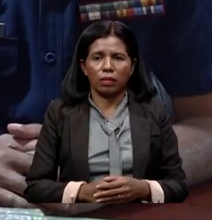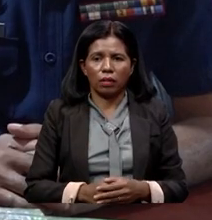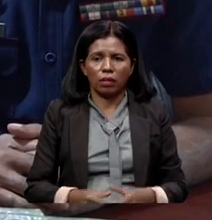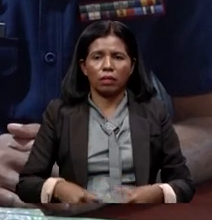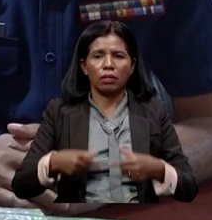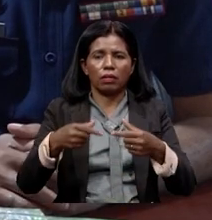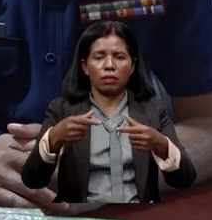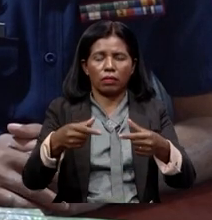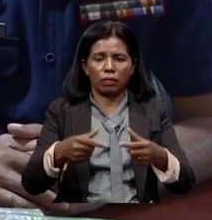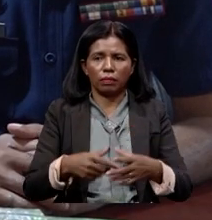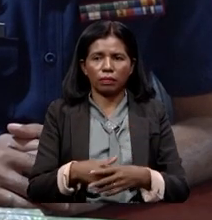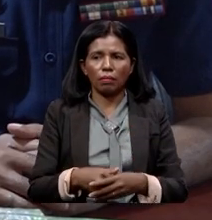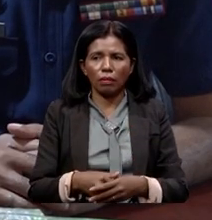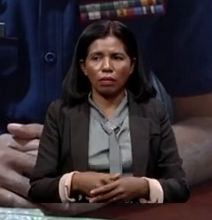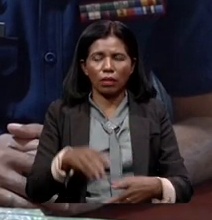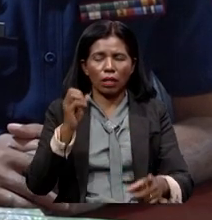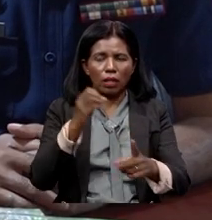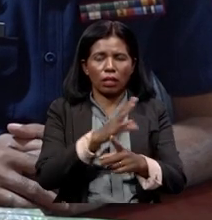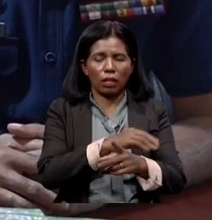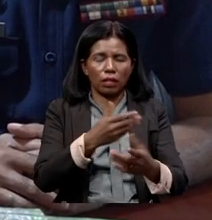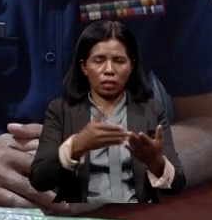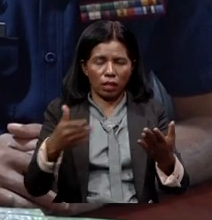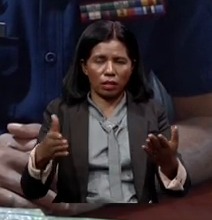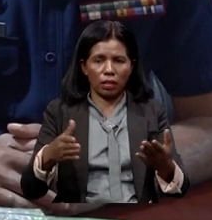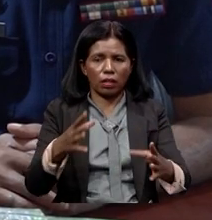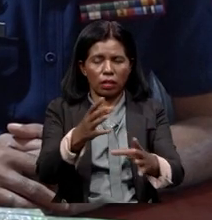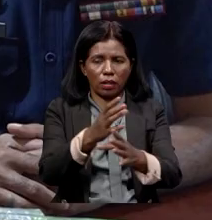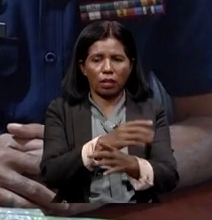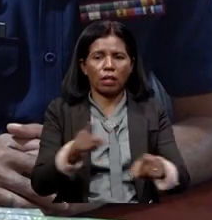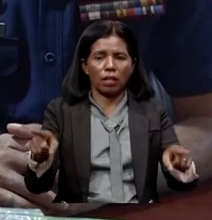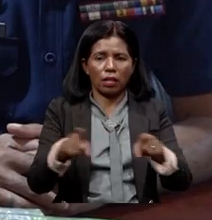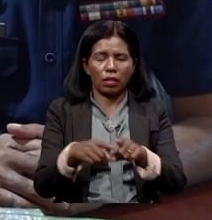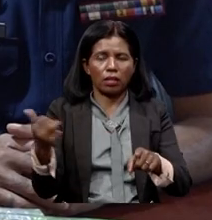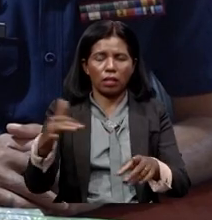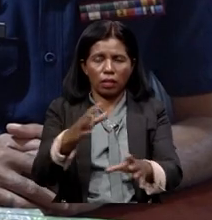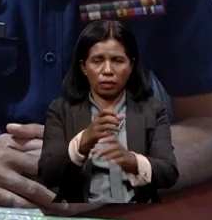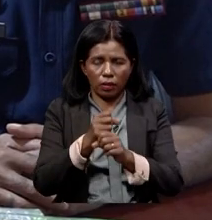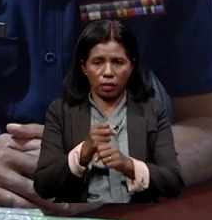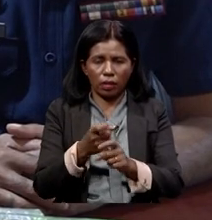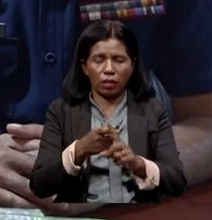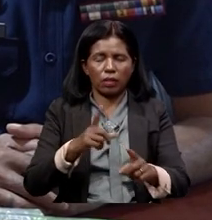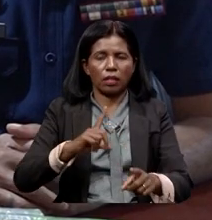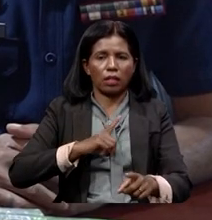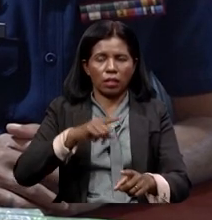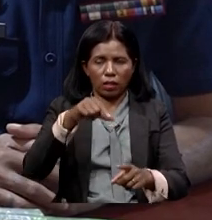entrega objetos apreendidos neve sira prende e a parte lixa